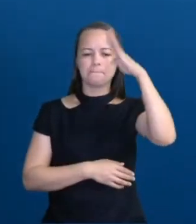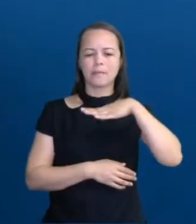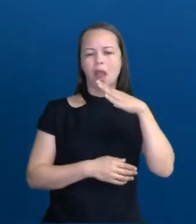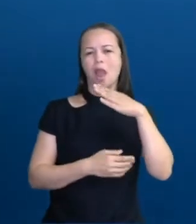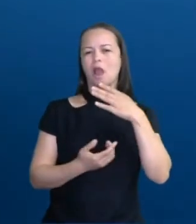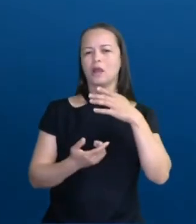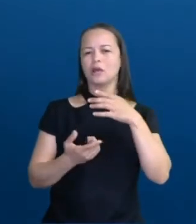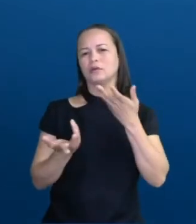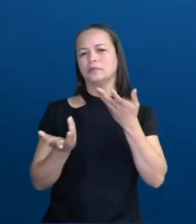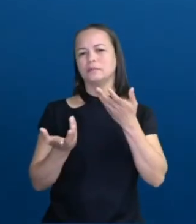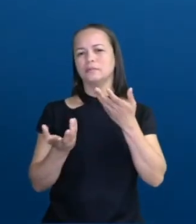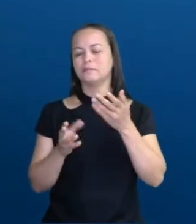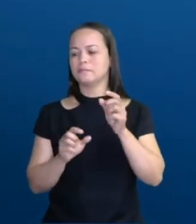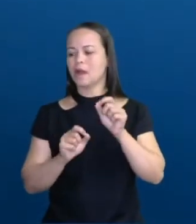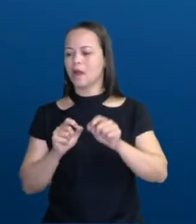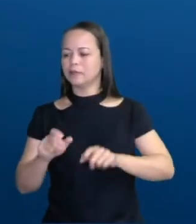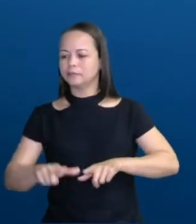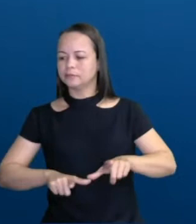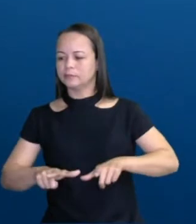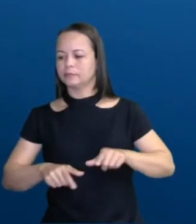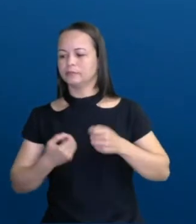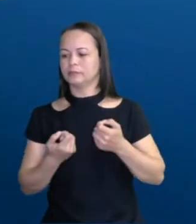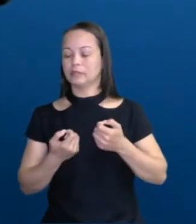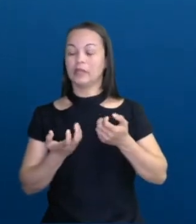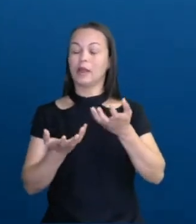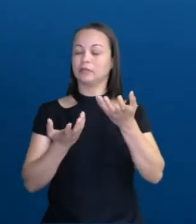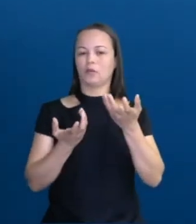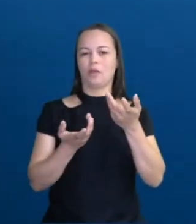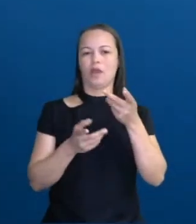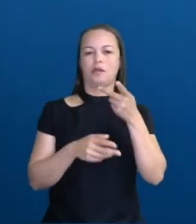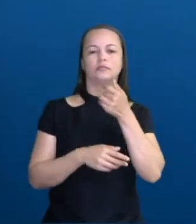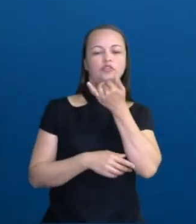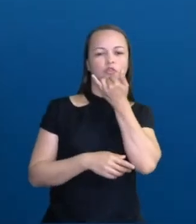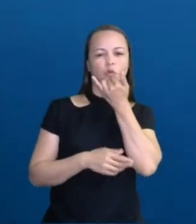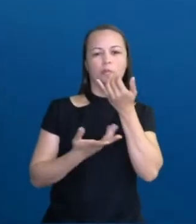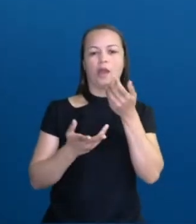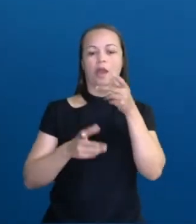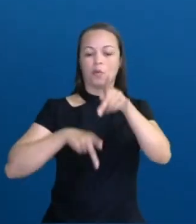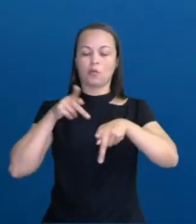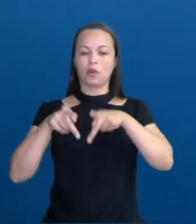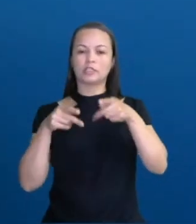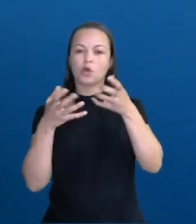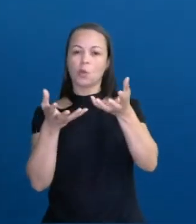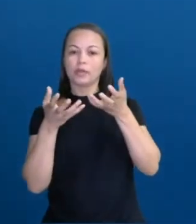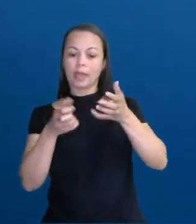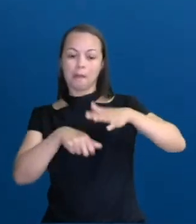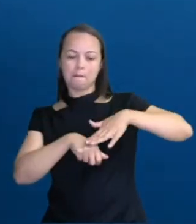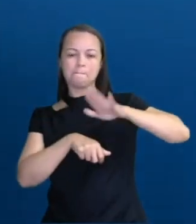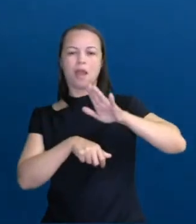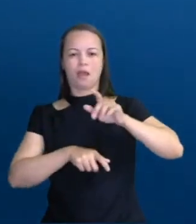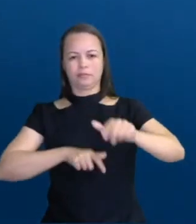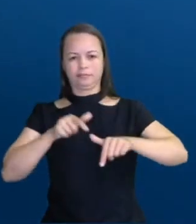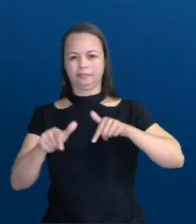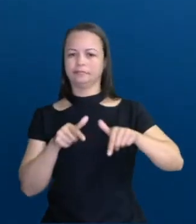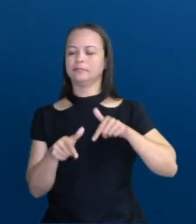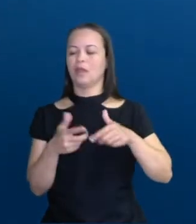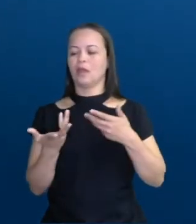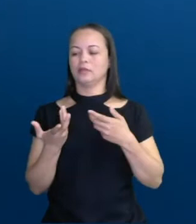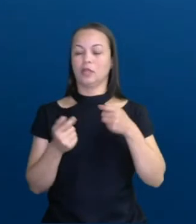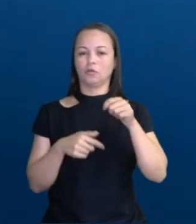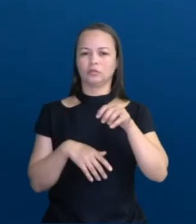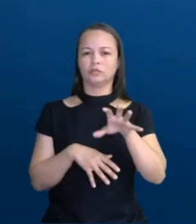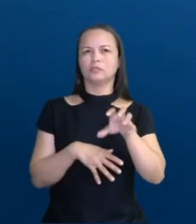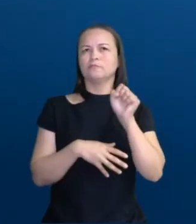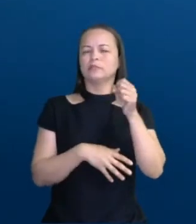população deseja a população quer mais empregos percebam que quando o verbo aspirar ele tem esse